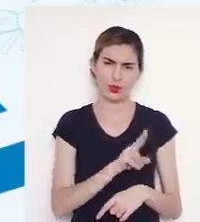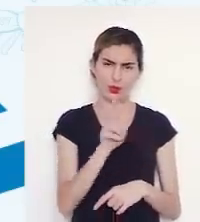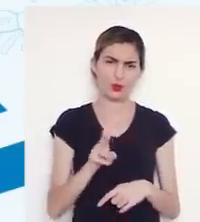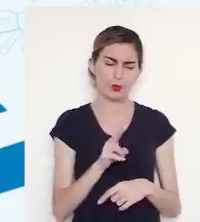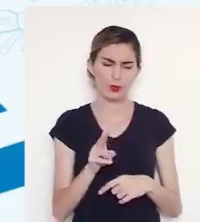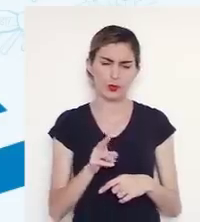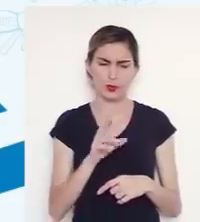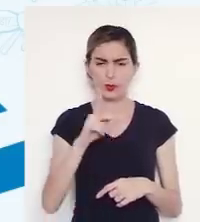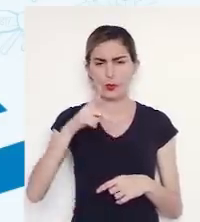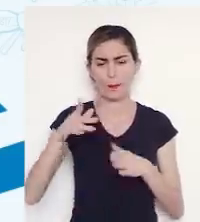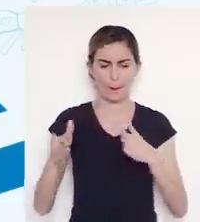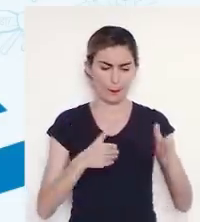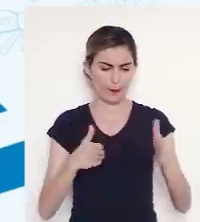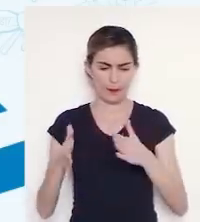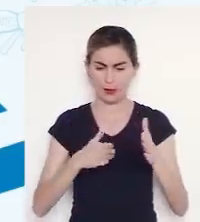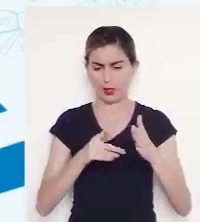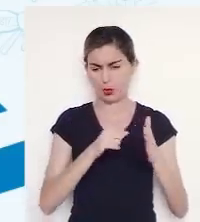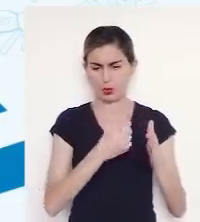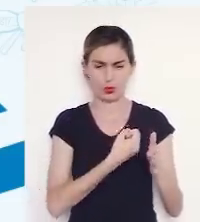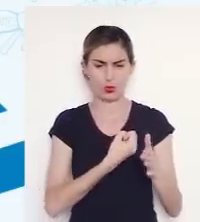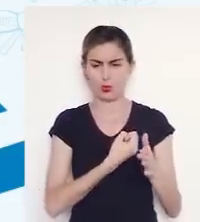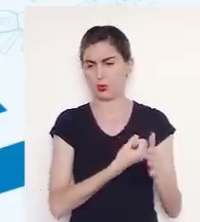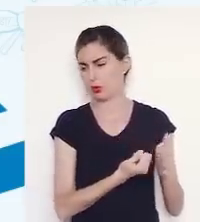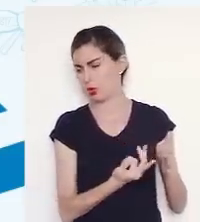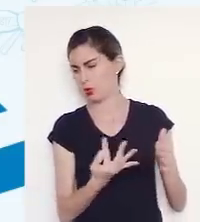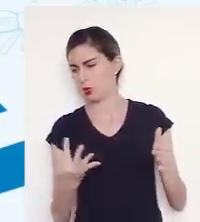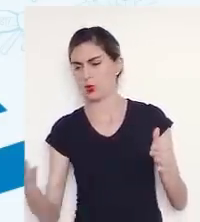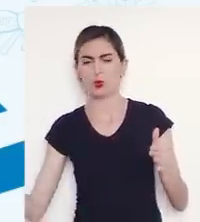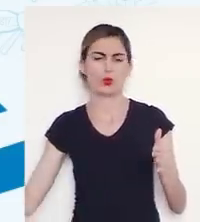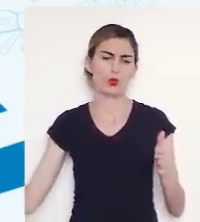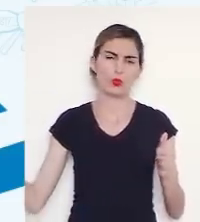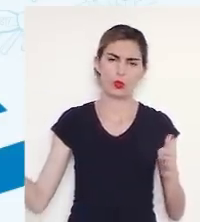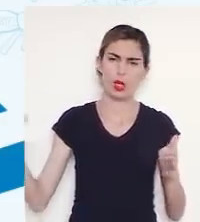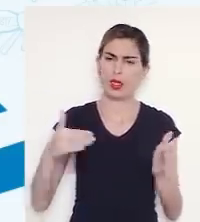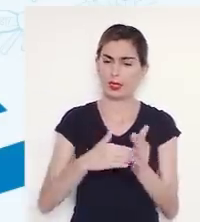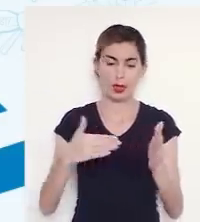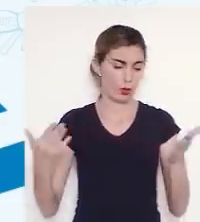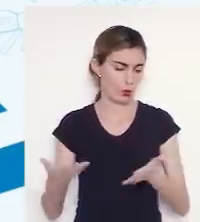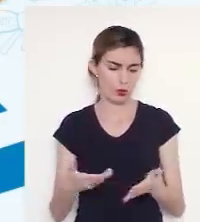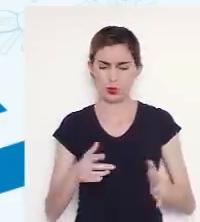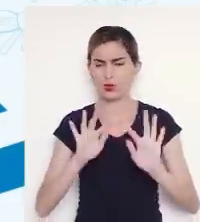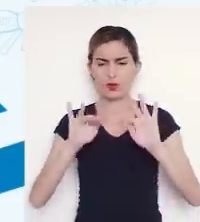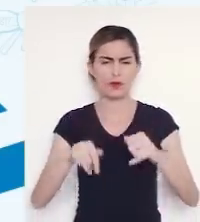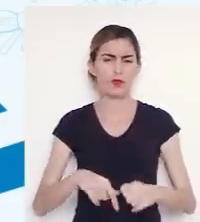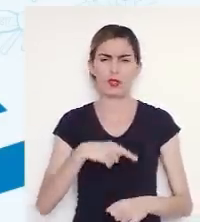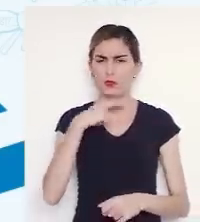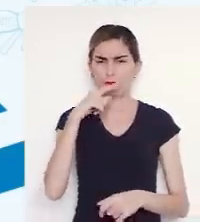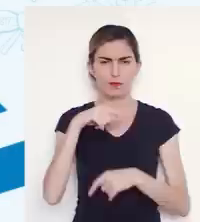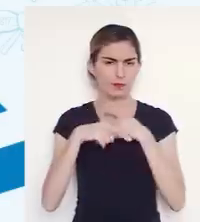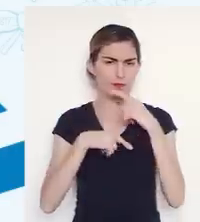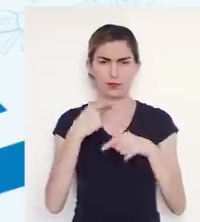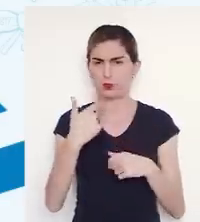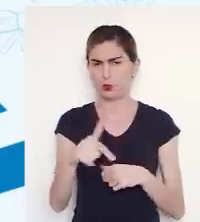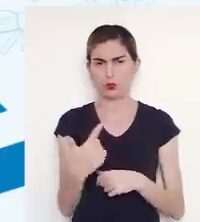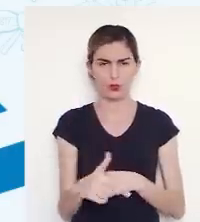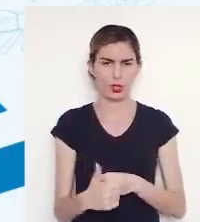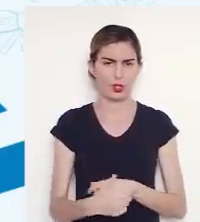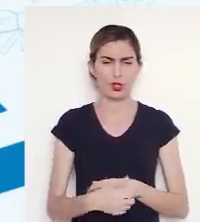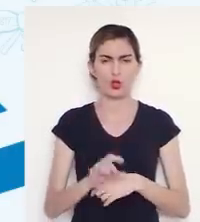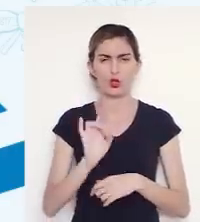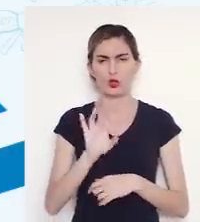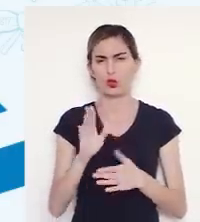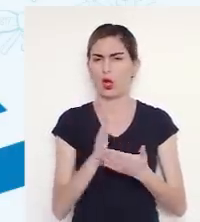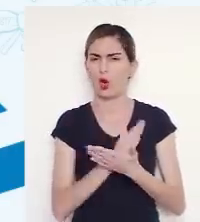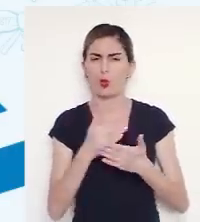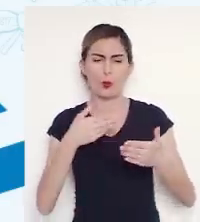do período desse número π, até hoje ele não foi encontrado. Apenas